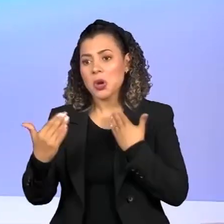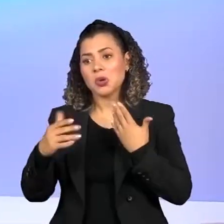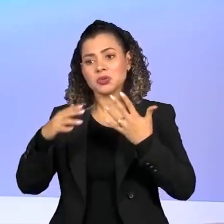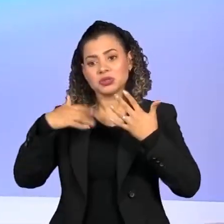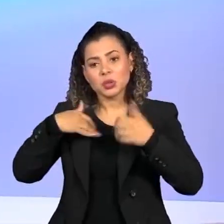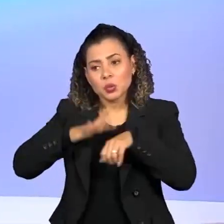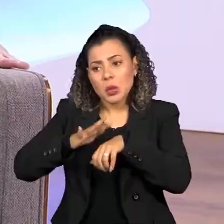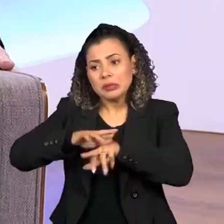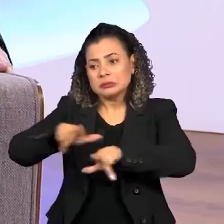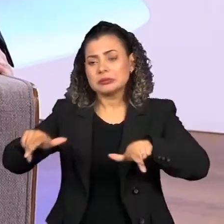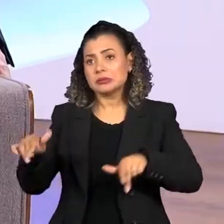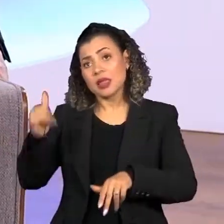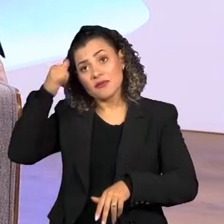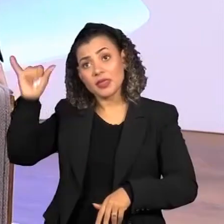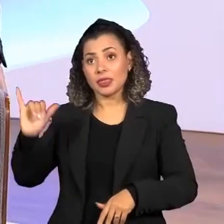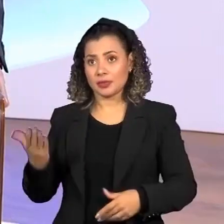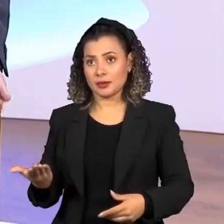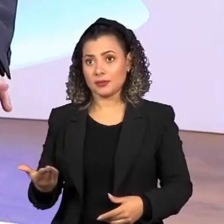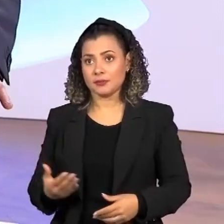população